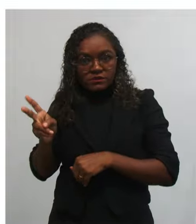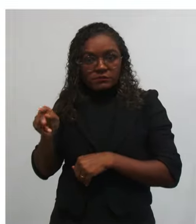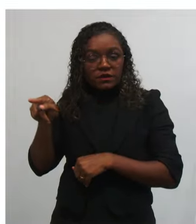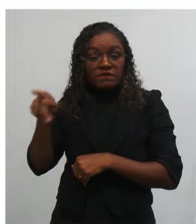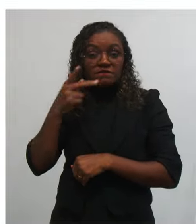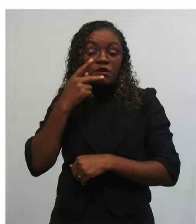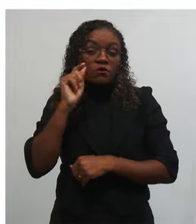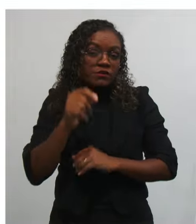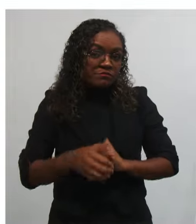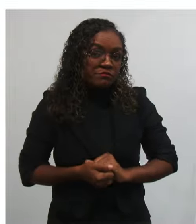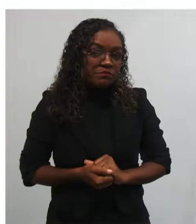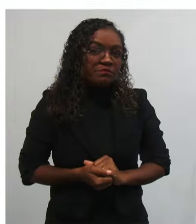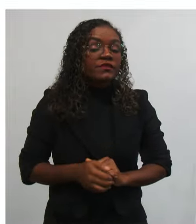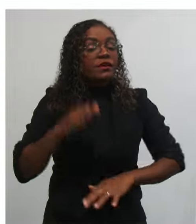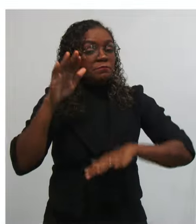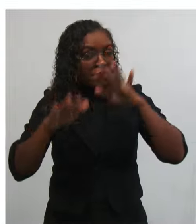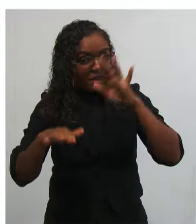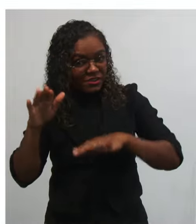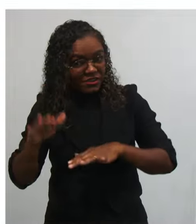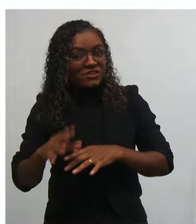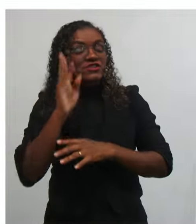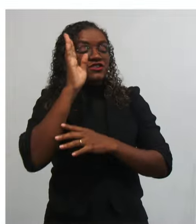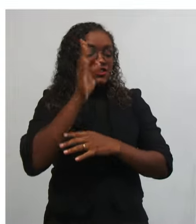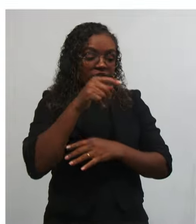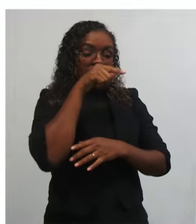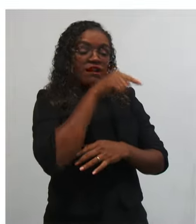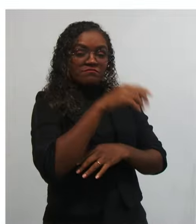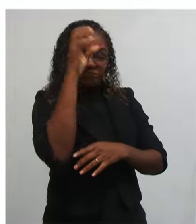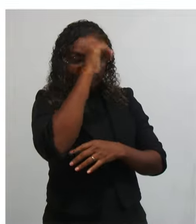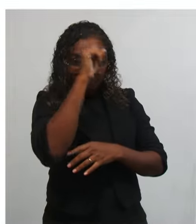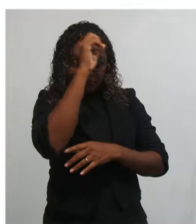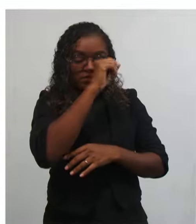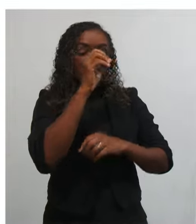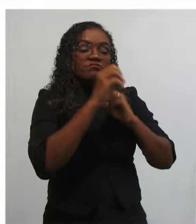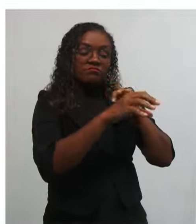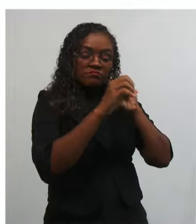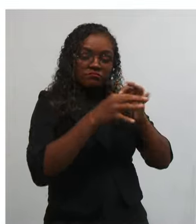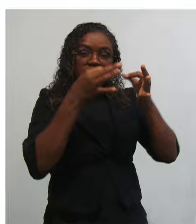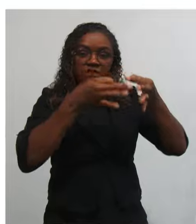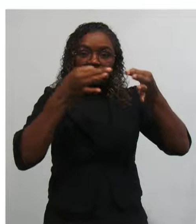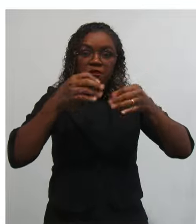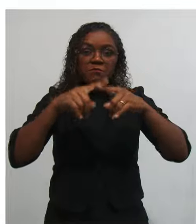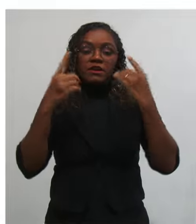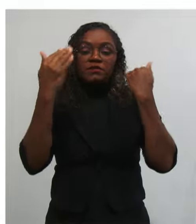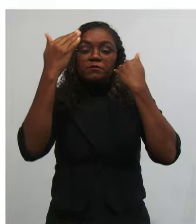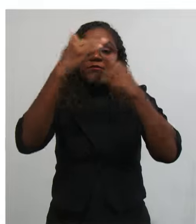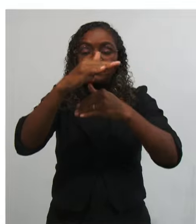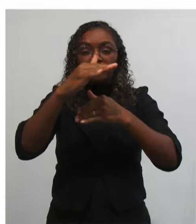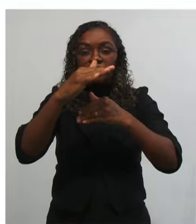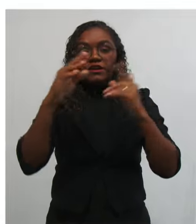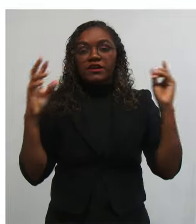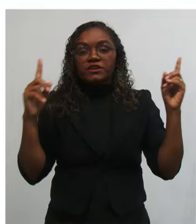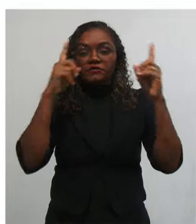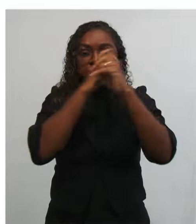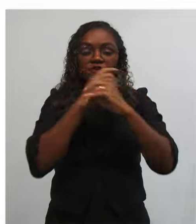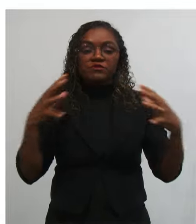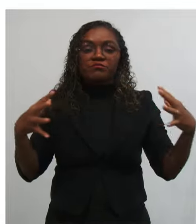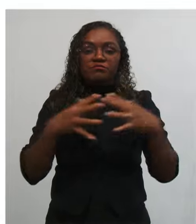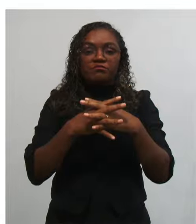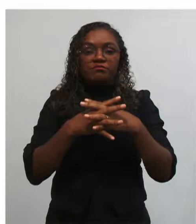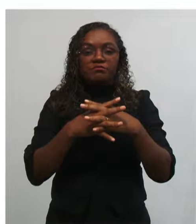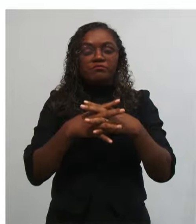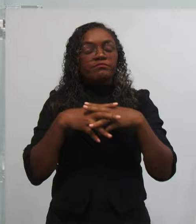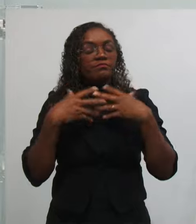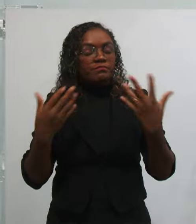qualidade e isso sim é que permitiu que o aluno não se saísse bem não tivesse um desempenho satisfatório ou seja